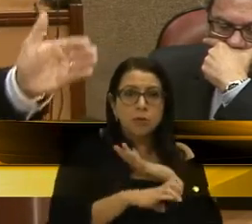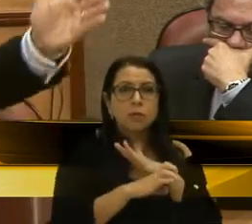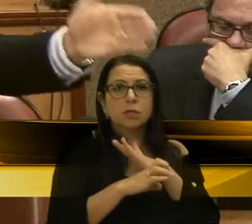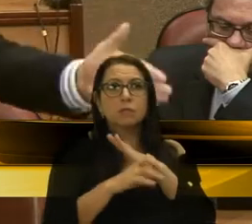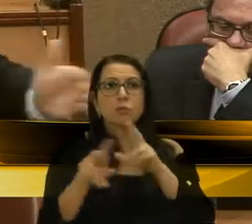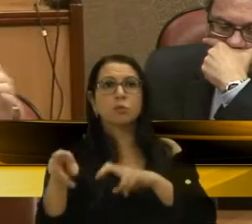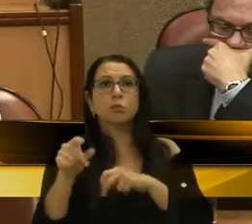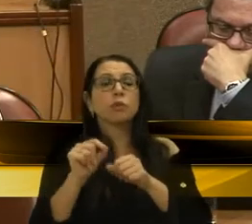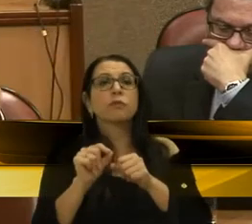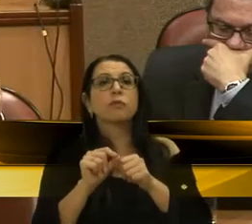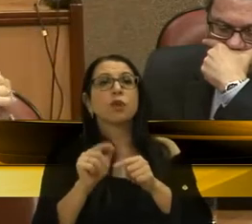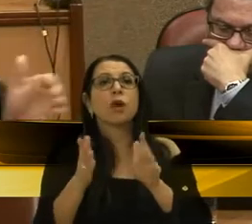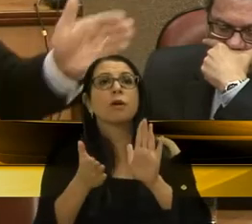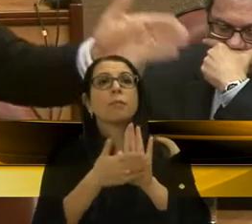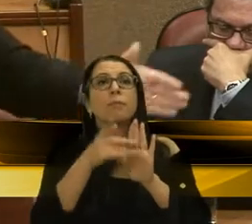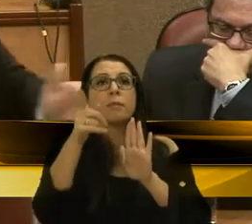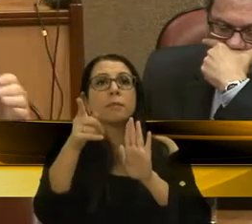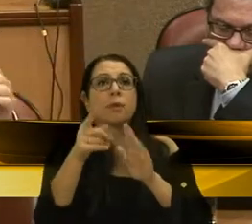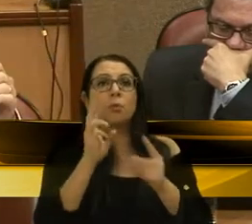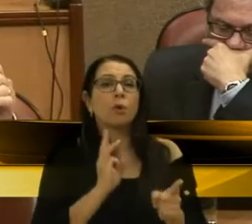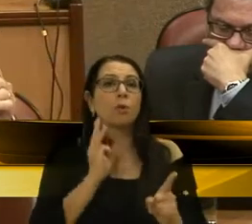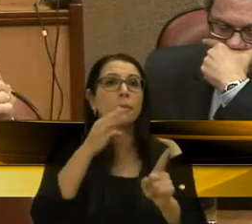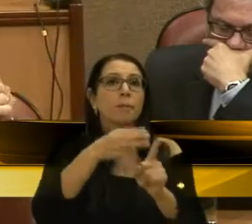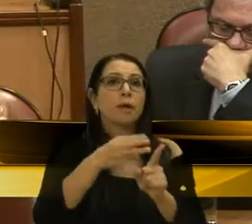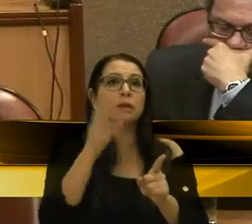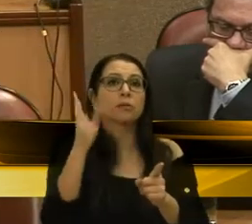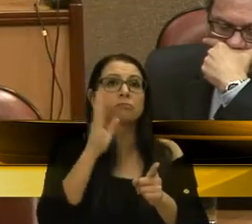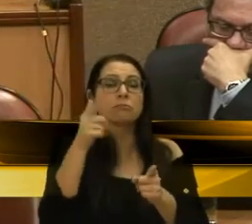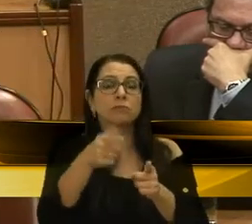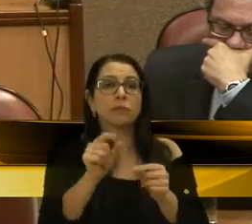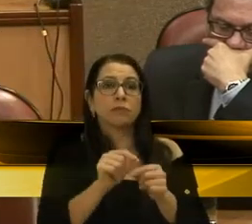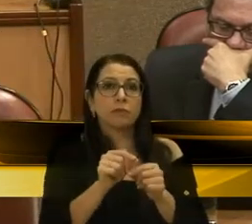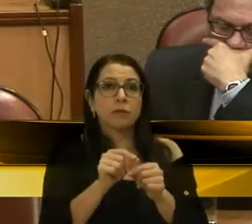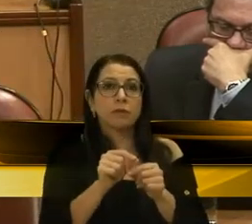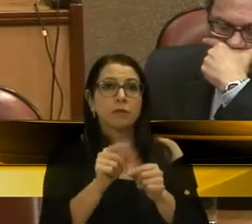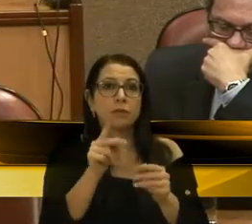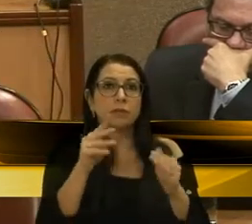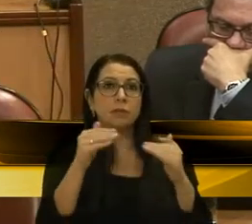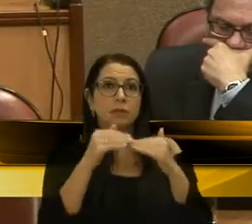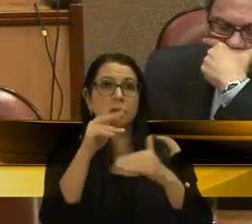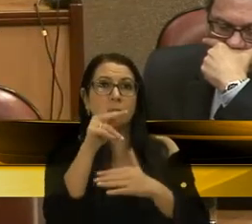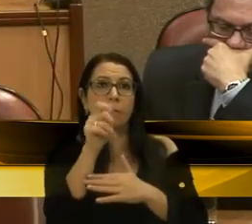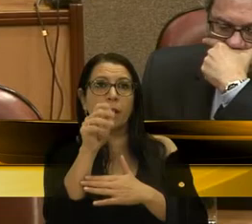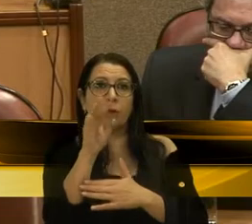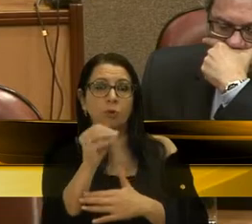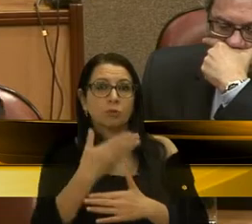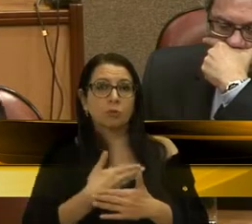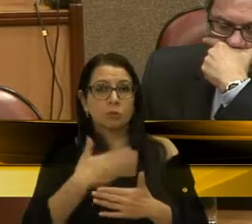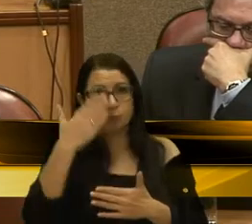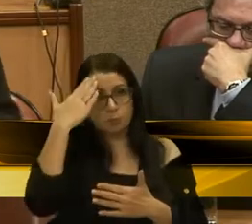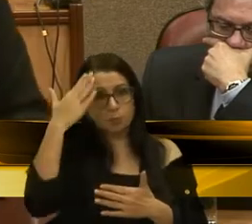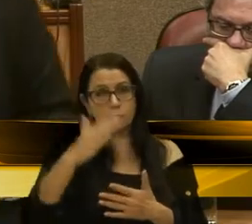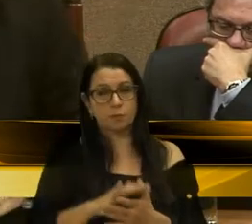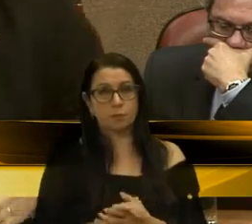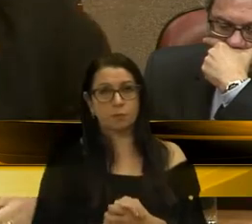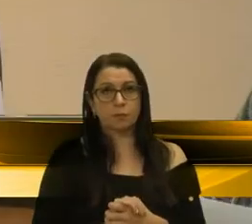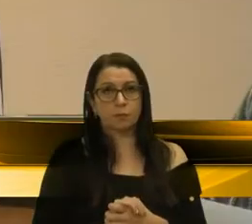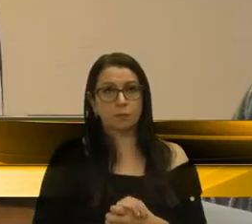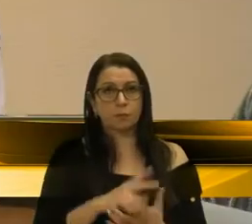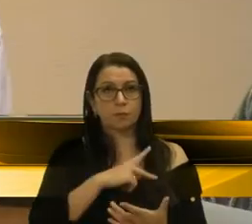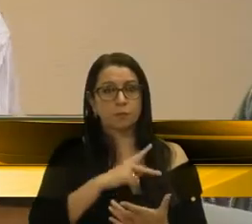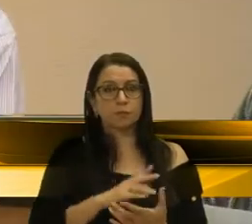enfim, o que ficou estabelecido como meta emergencial face a esse pacto de amizade. Era isso, presidente.